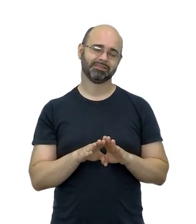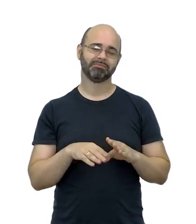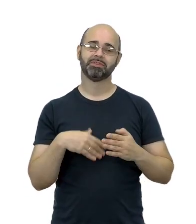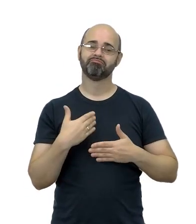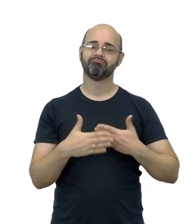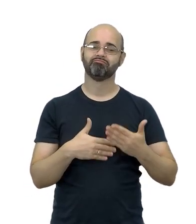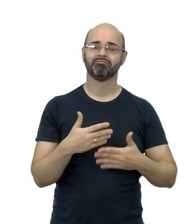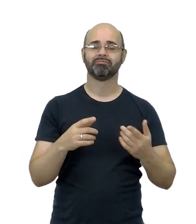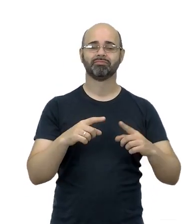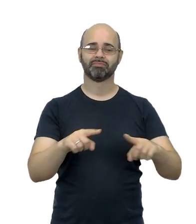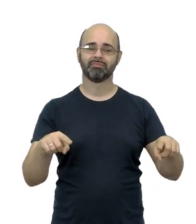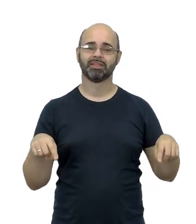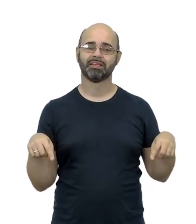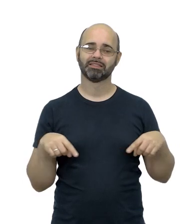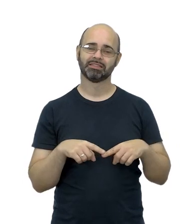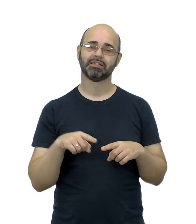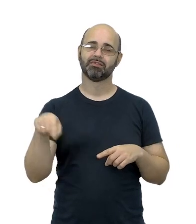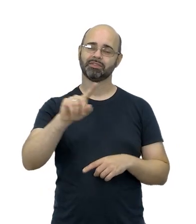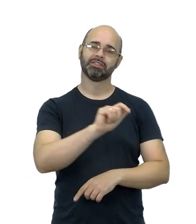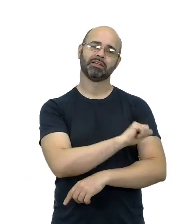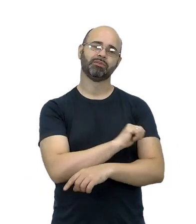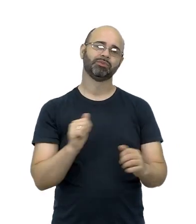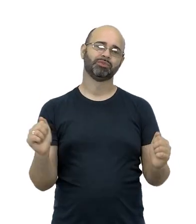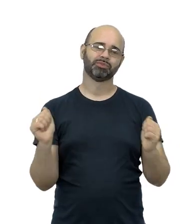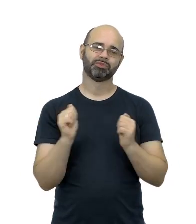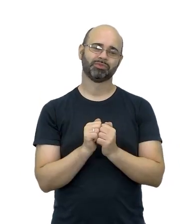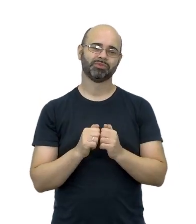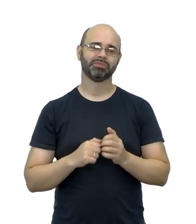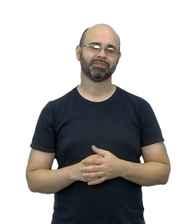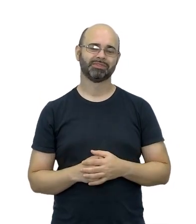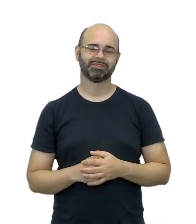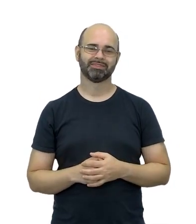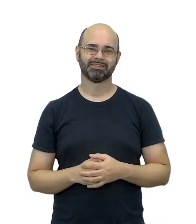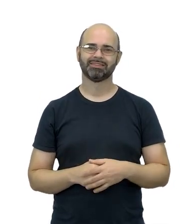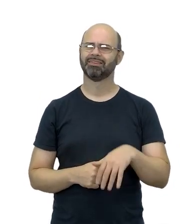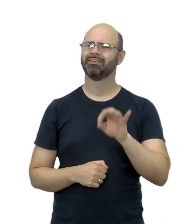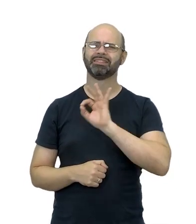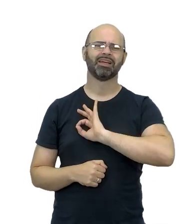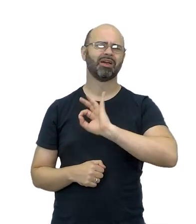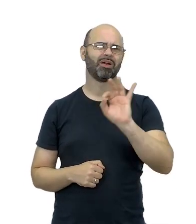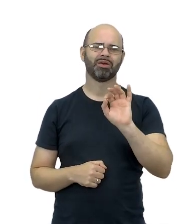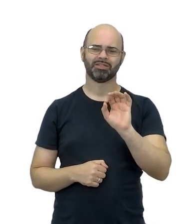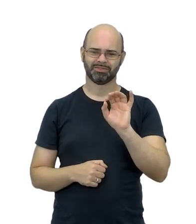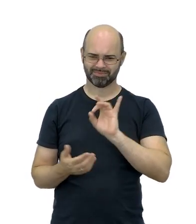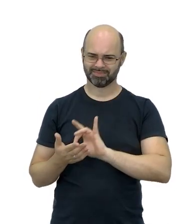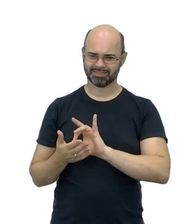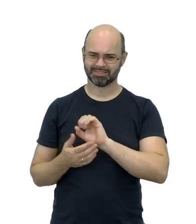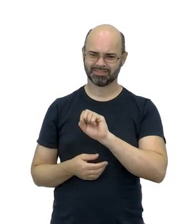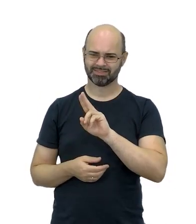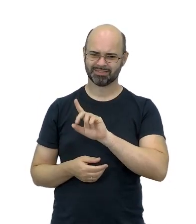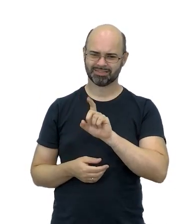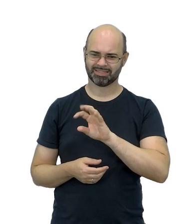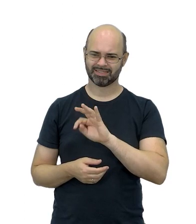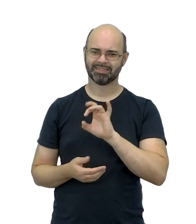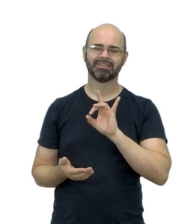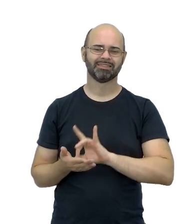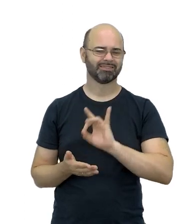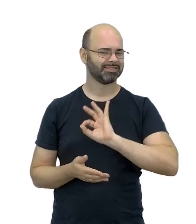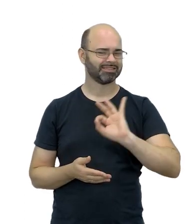sala junto com seus alunos ali. Né? Então, vai ser muito rico, né, Suzete? Ah, muito Lá rico, vai é ser muito muito bacana isso.